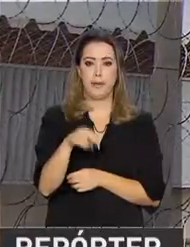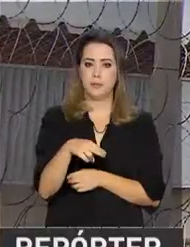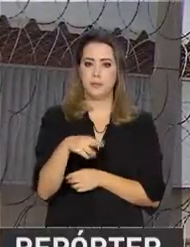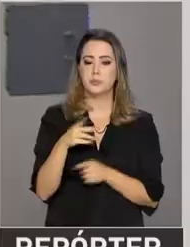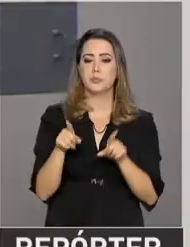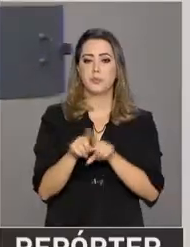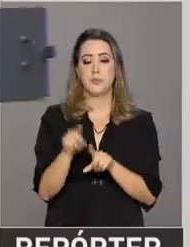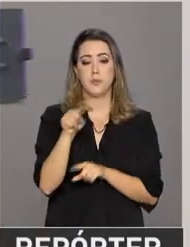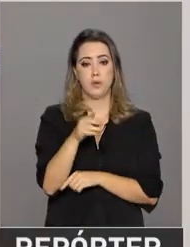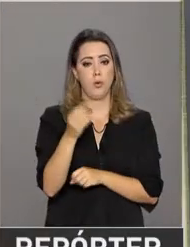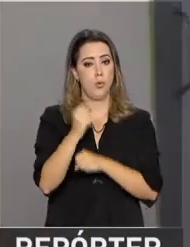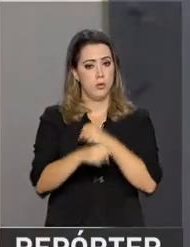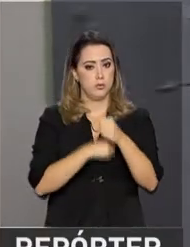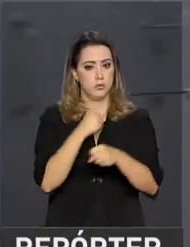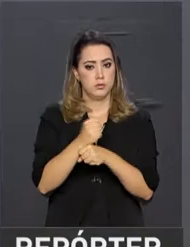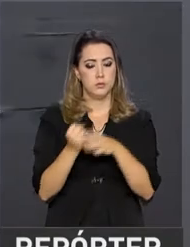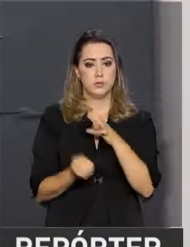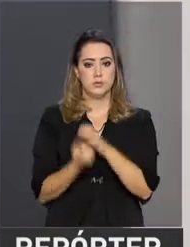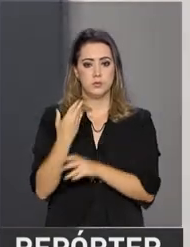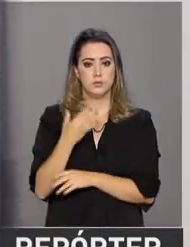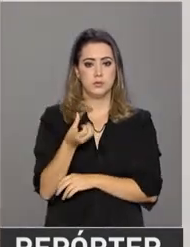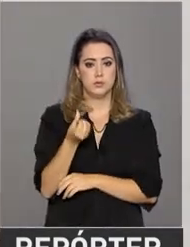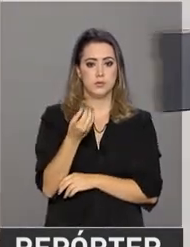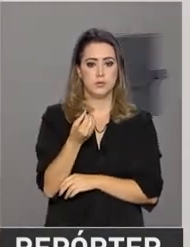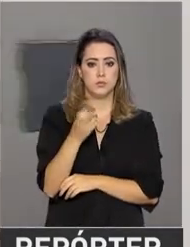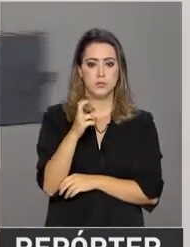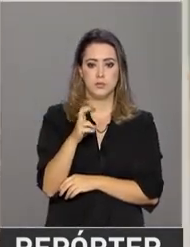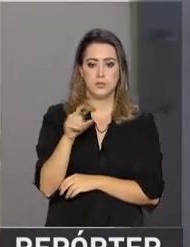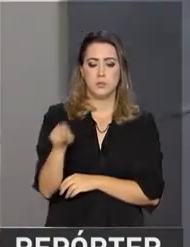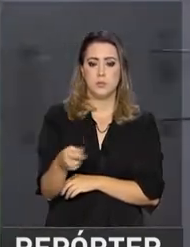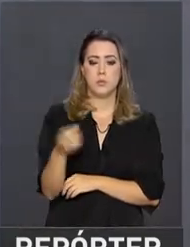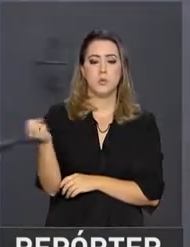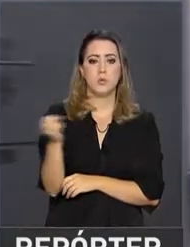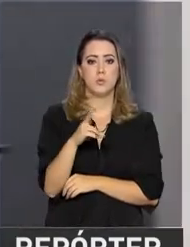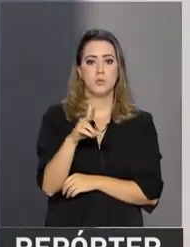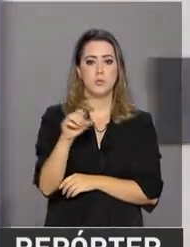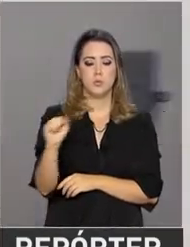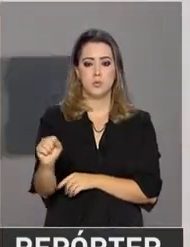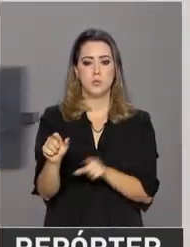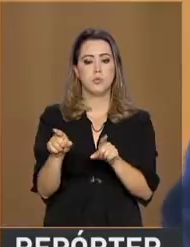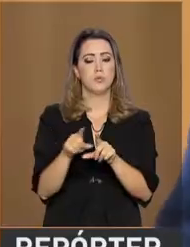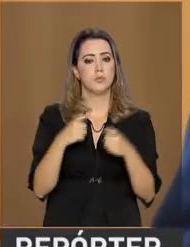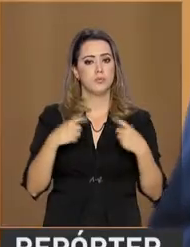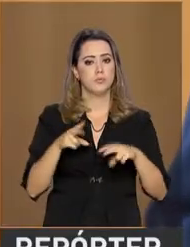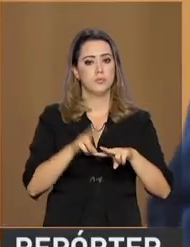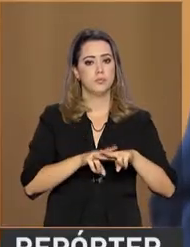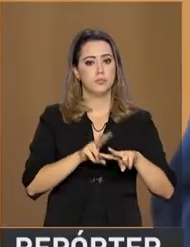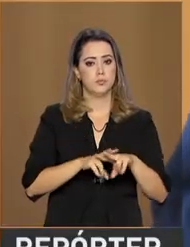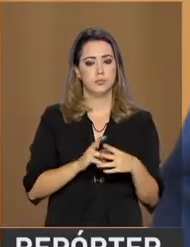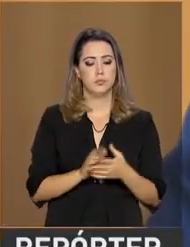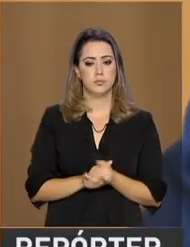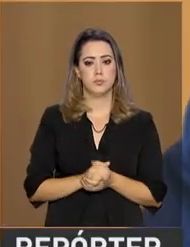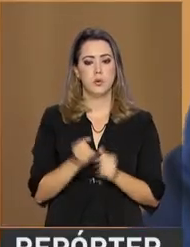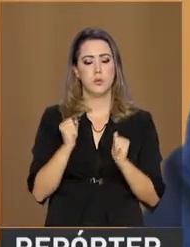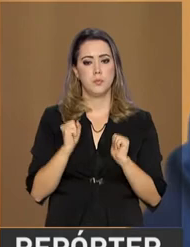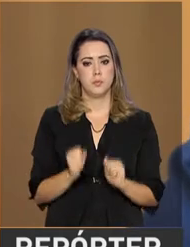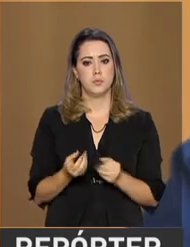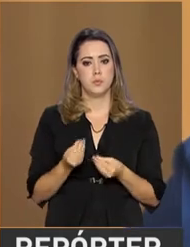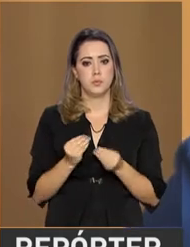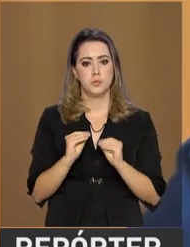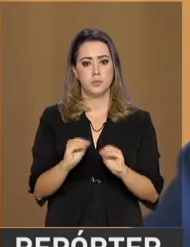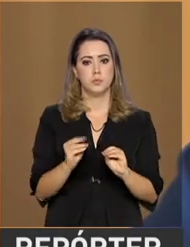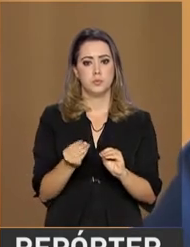ano que vem, o DPEM está prevendo a criação de 65 mil novas vagas no sistema prisional. Estamos permitindo que esses recursos